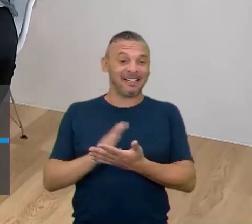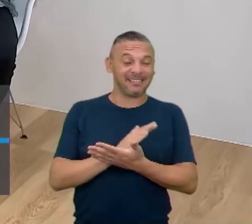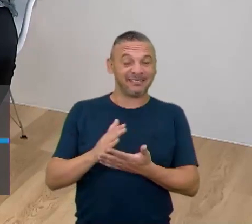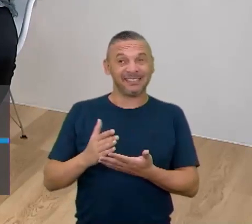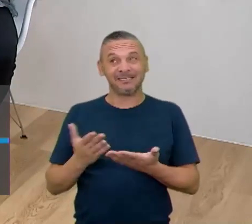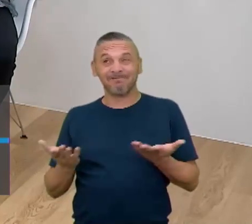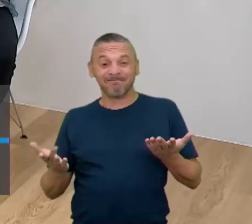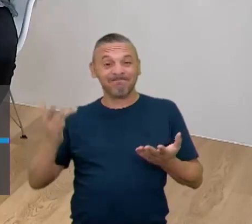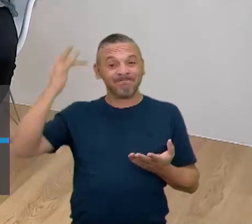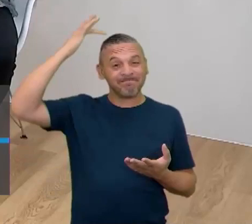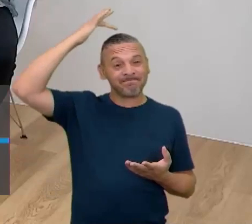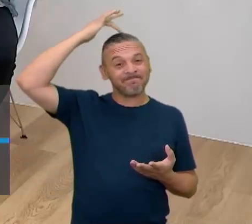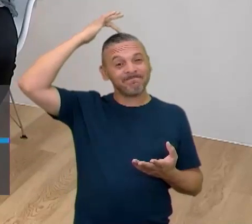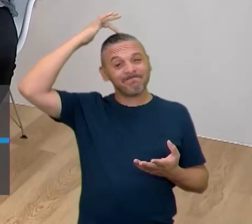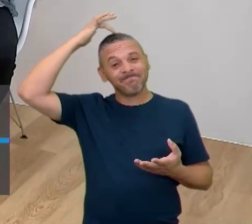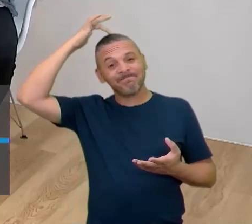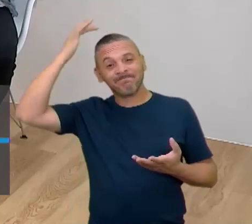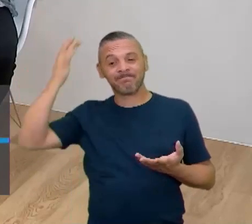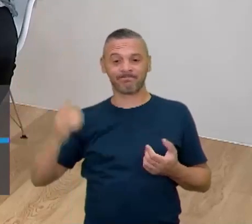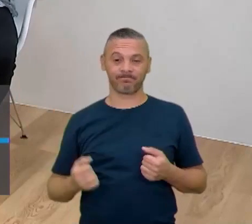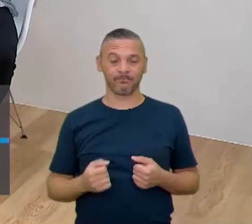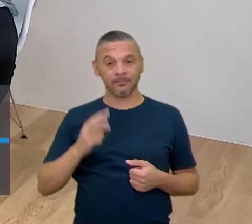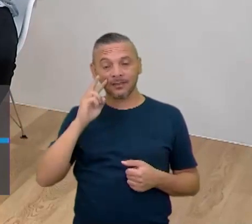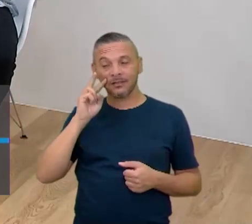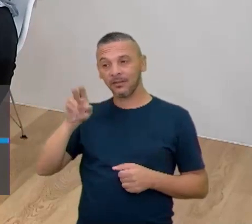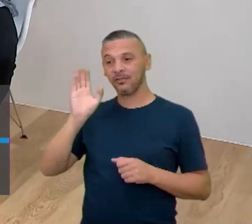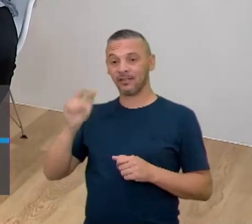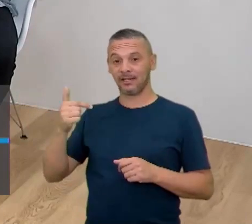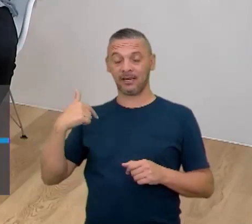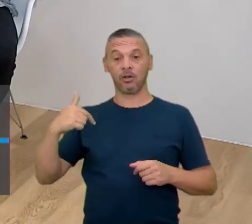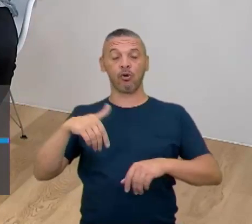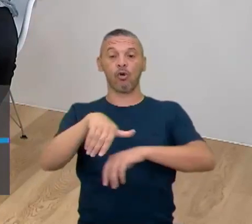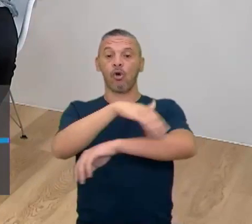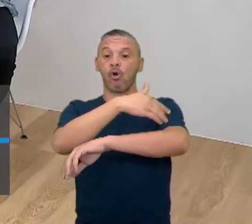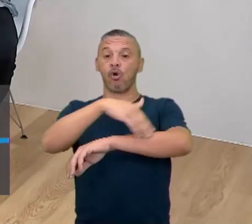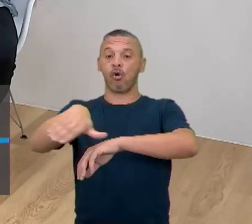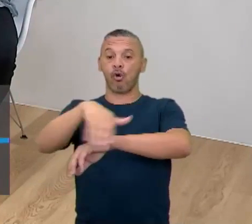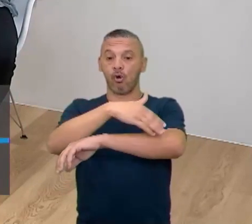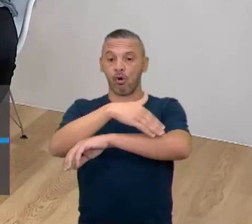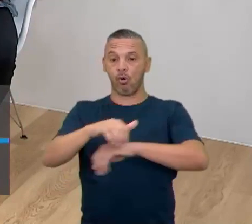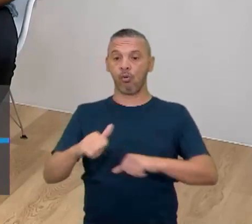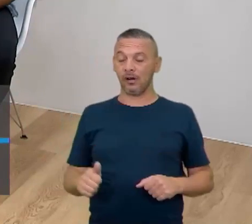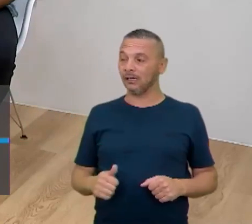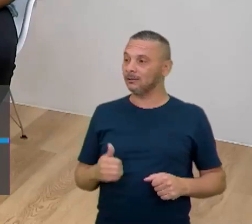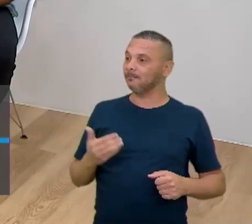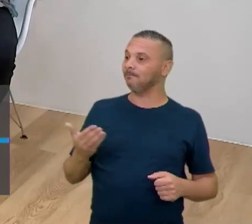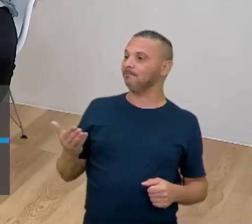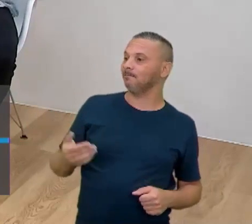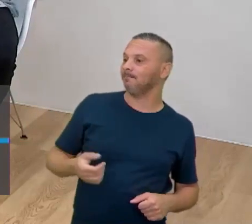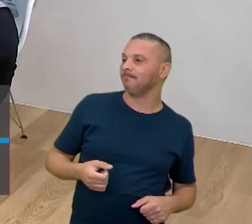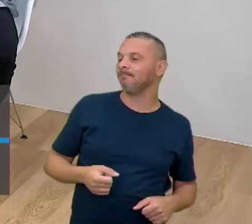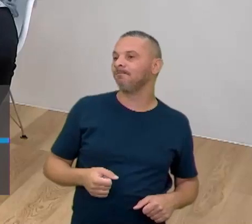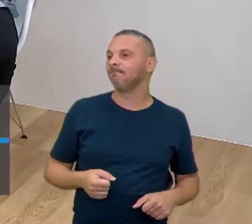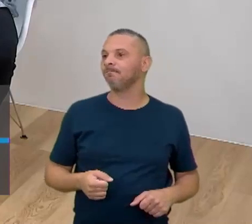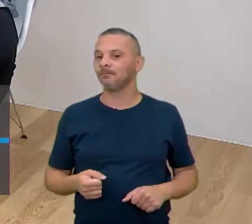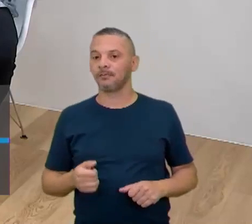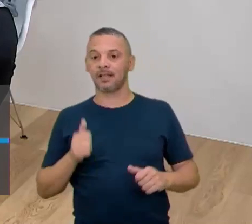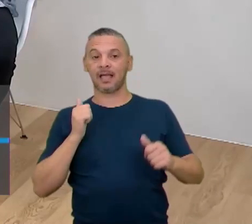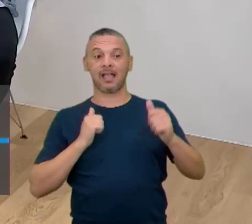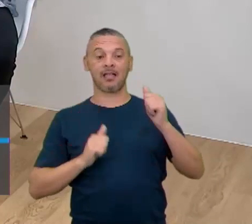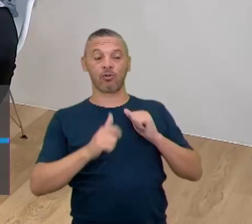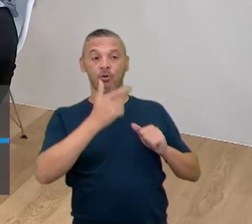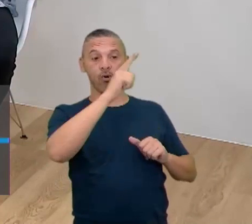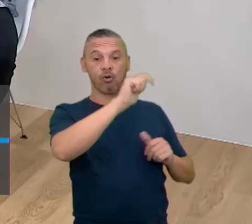né? Eu já tive uma encenação uma vez que eu fazia uma encenação na rua e tinha quebra de quarta parede e um outro ator que estava